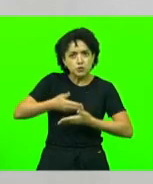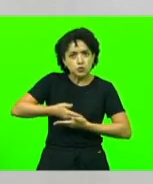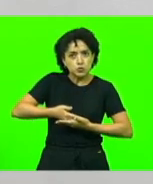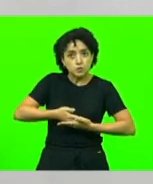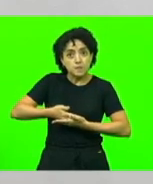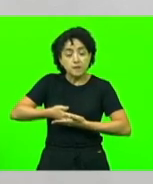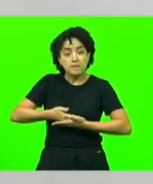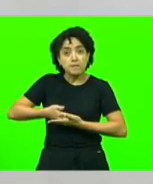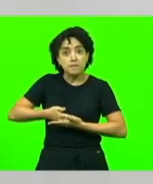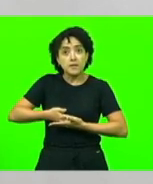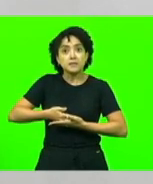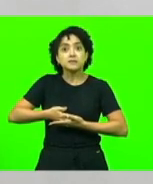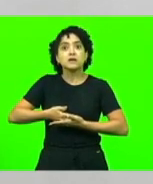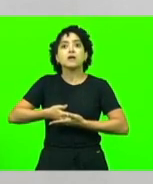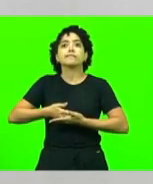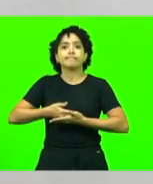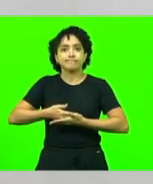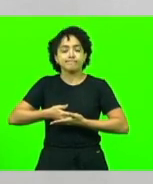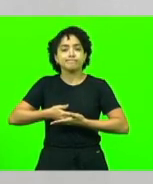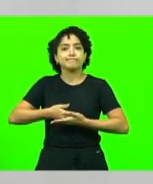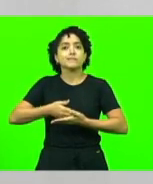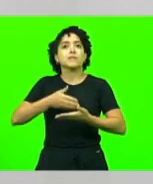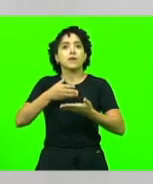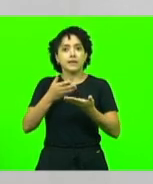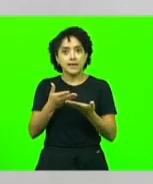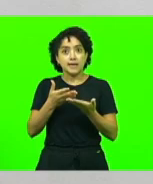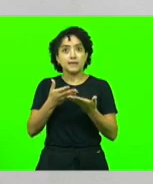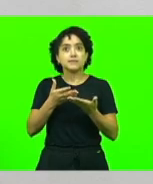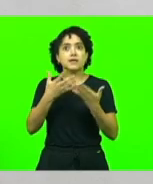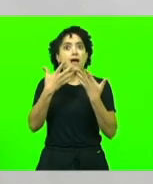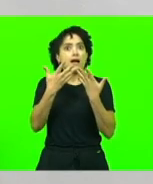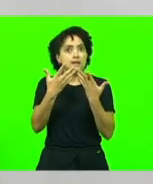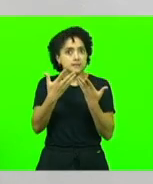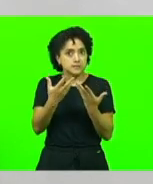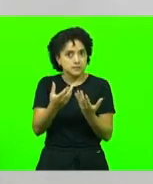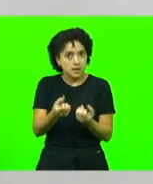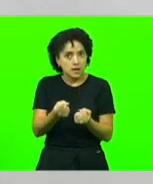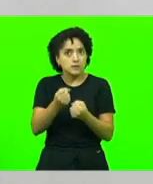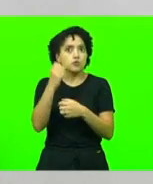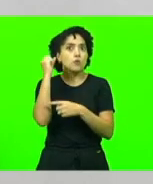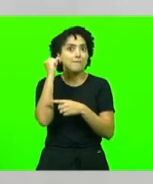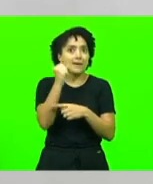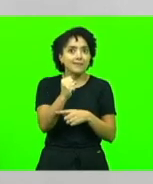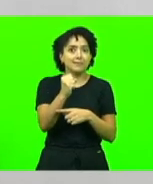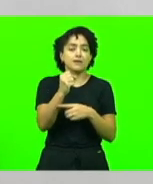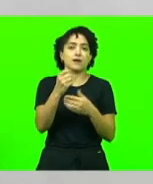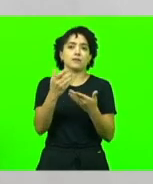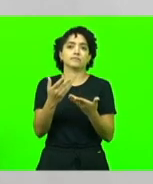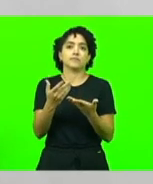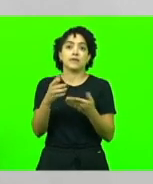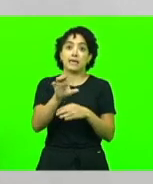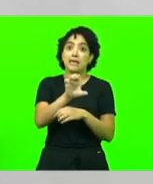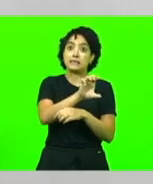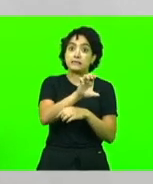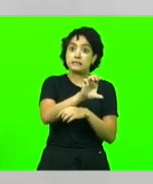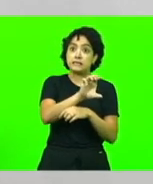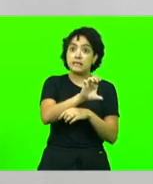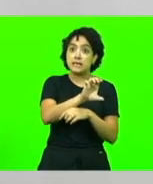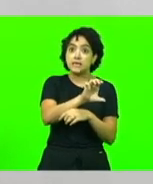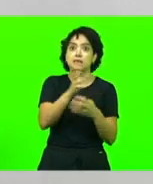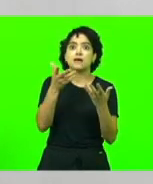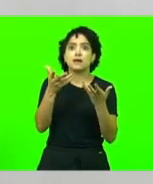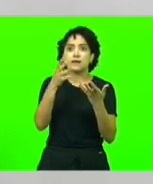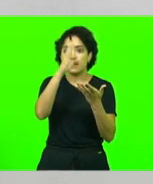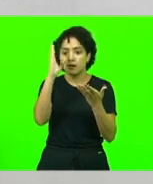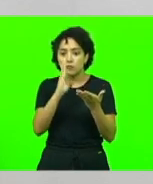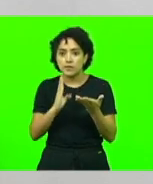são aprovados matarem na Colômbia, e que é o que a esquerda quer fazer aqui no Brasil,